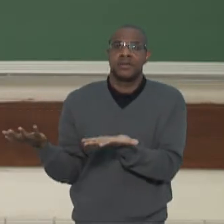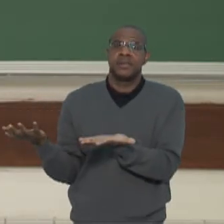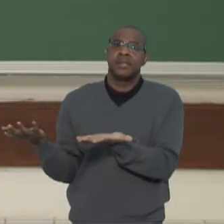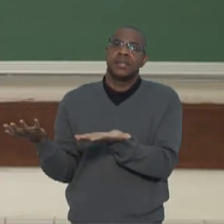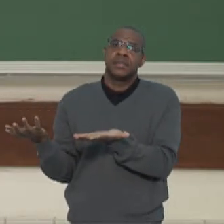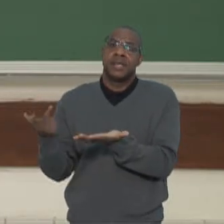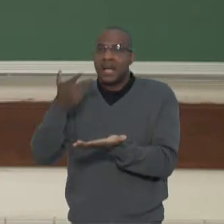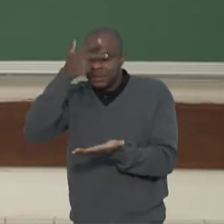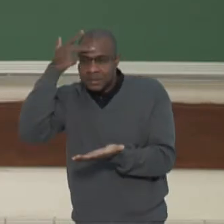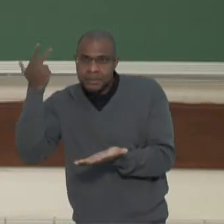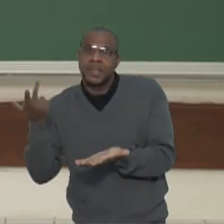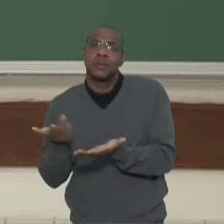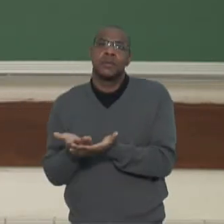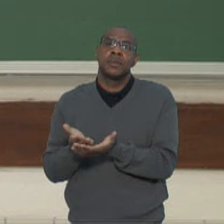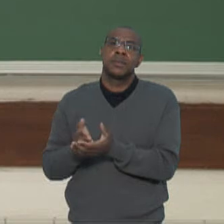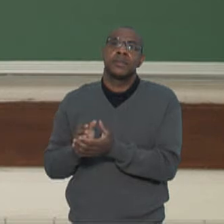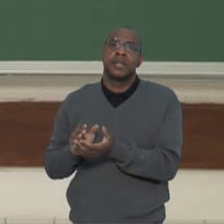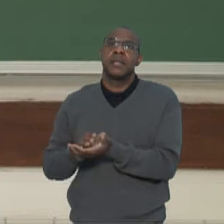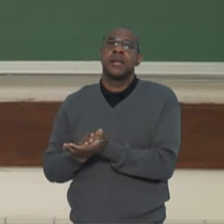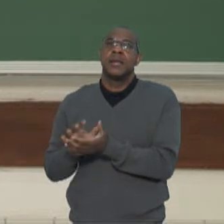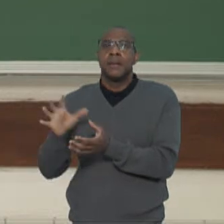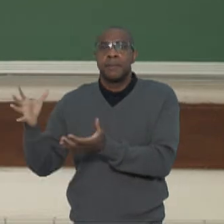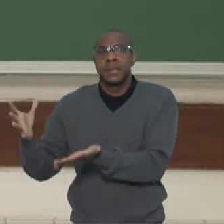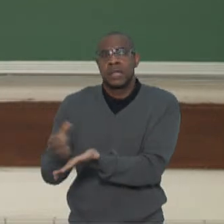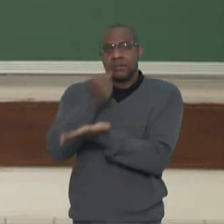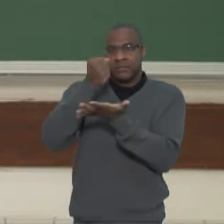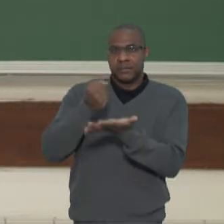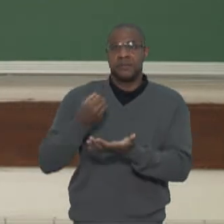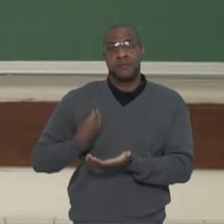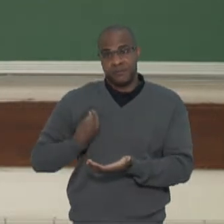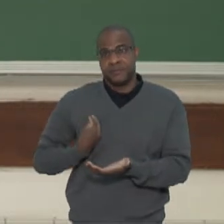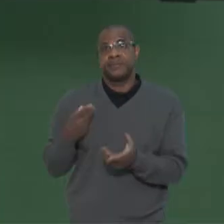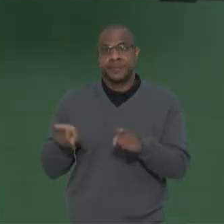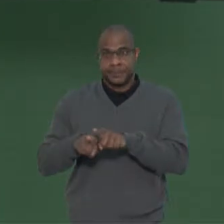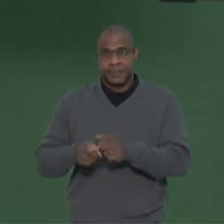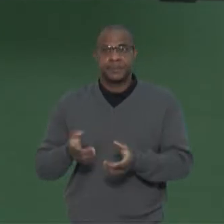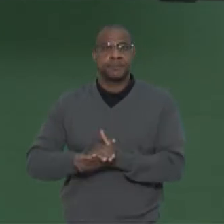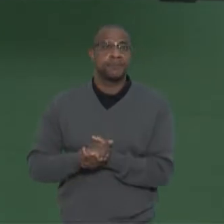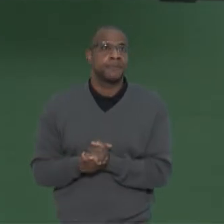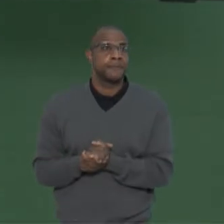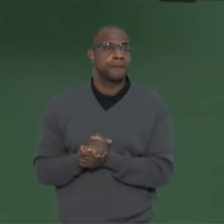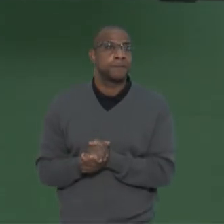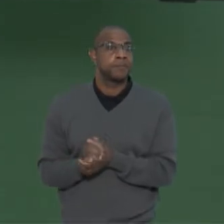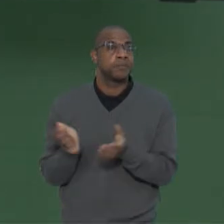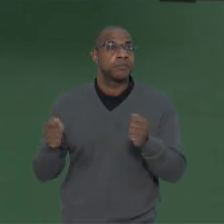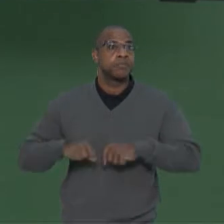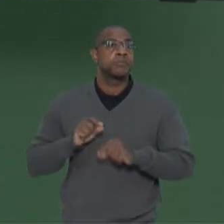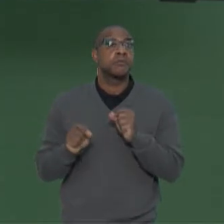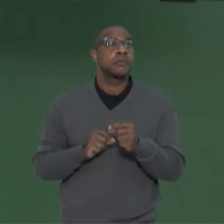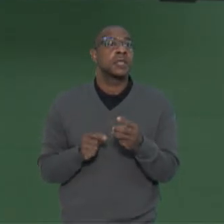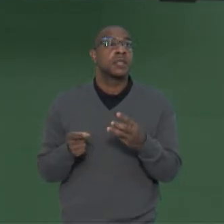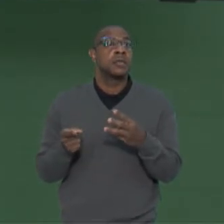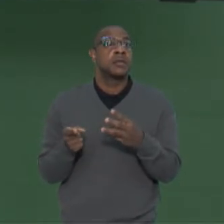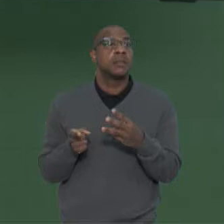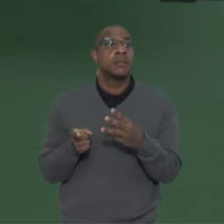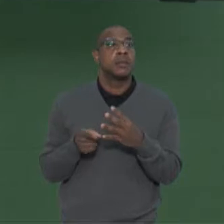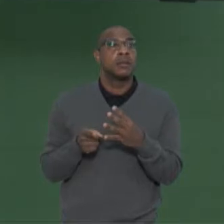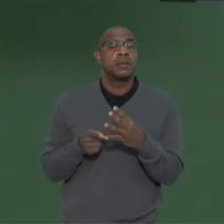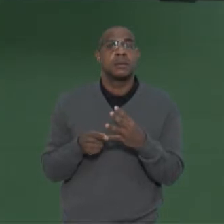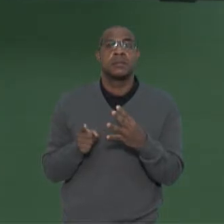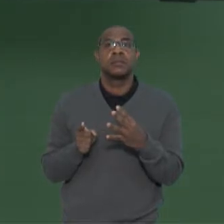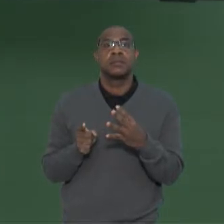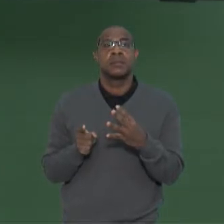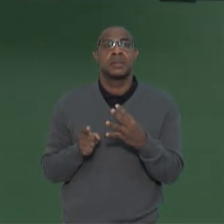realidade social mais inclusiva, né? E são beneficiosos para a saúde, por conta das